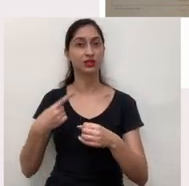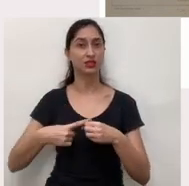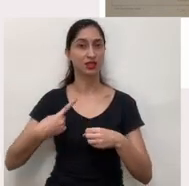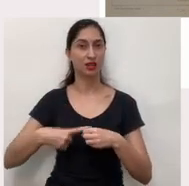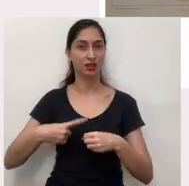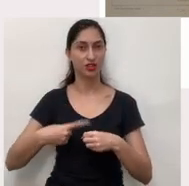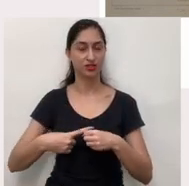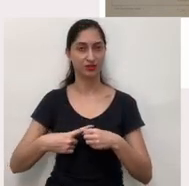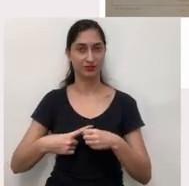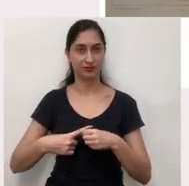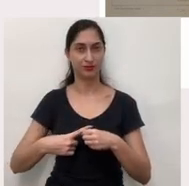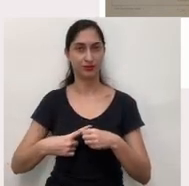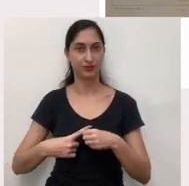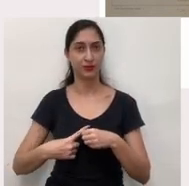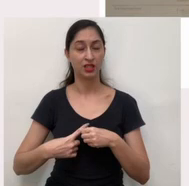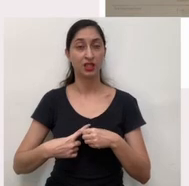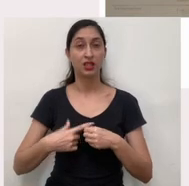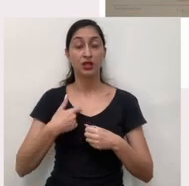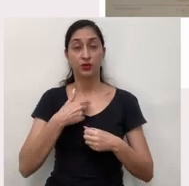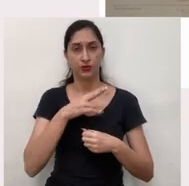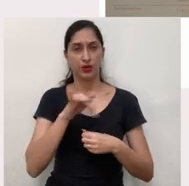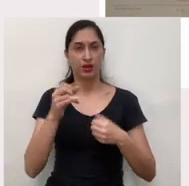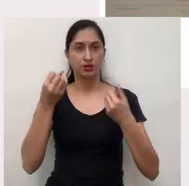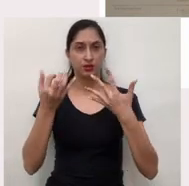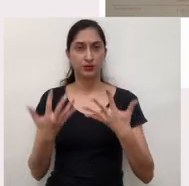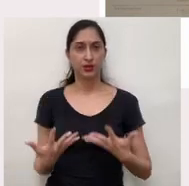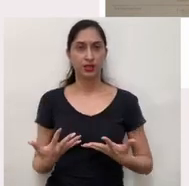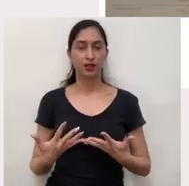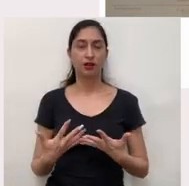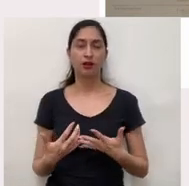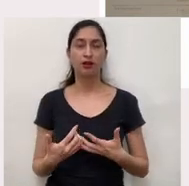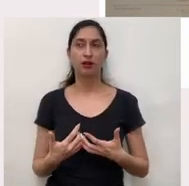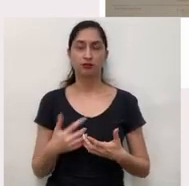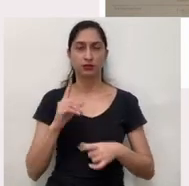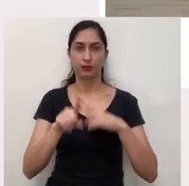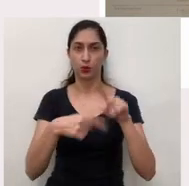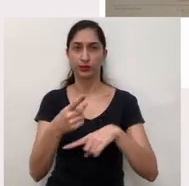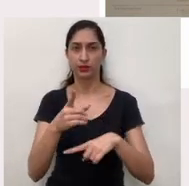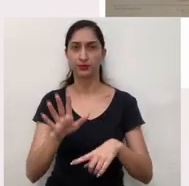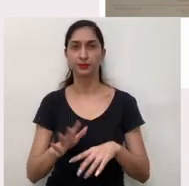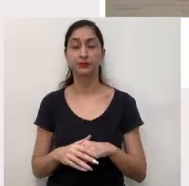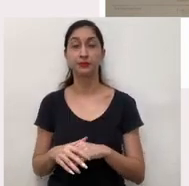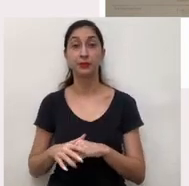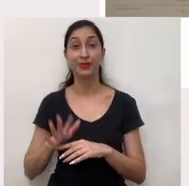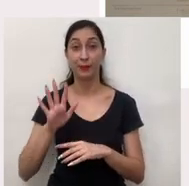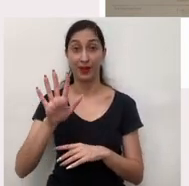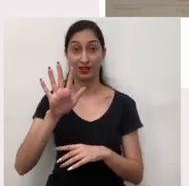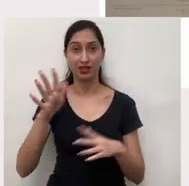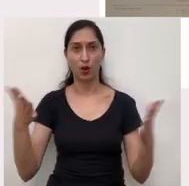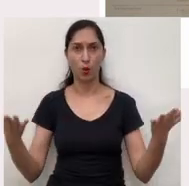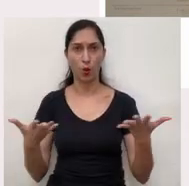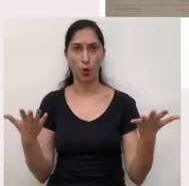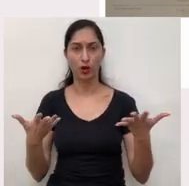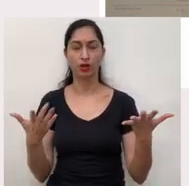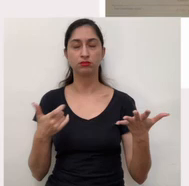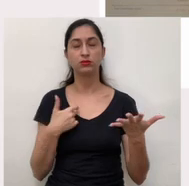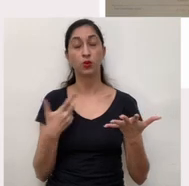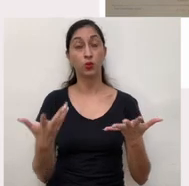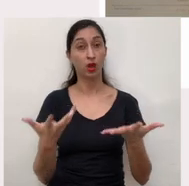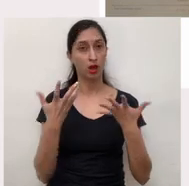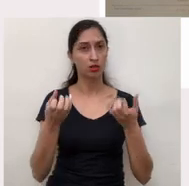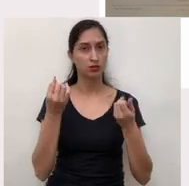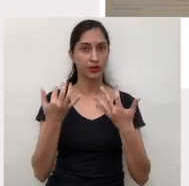cidade, né? E eu vou falar um pouco disso daqui a pouco, né? Por hora, dizer